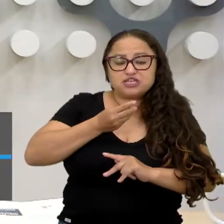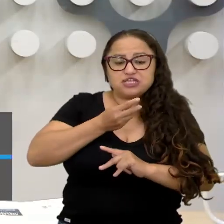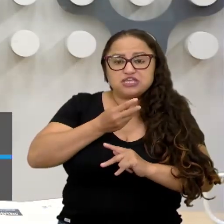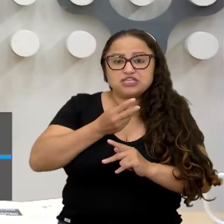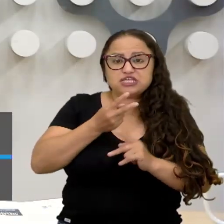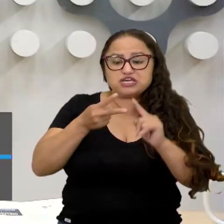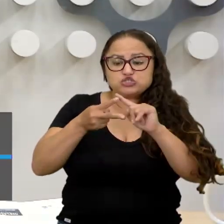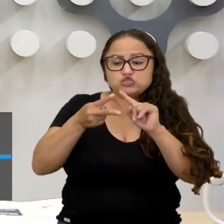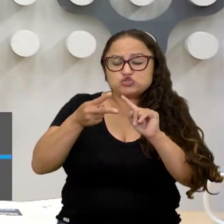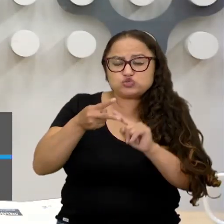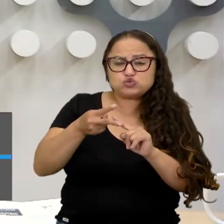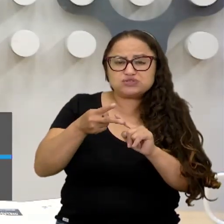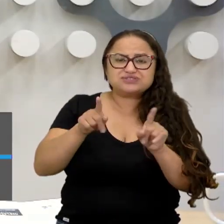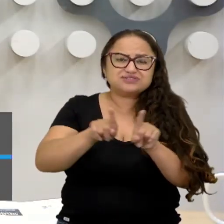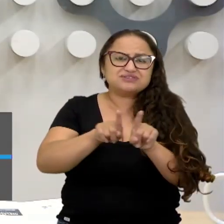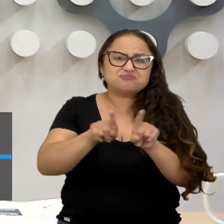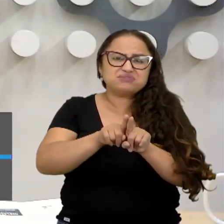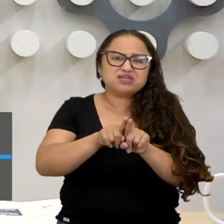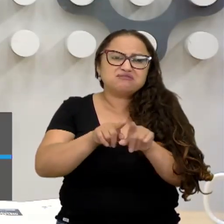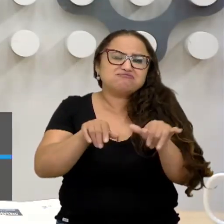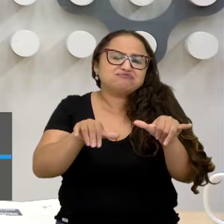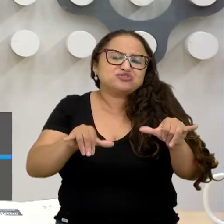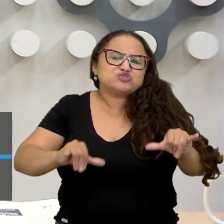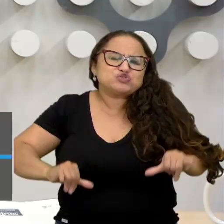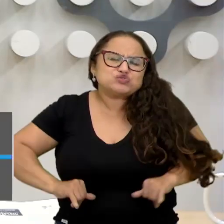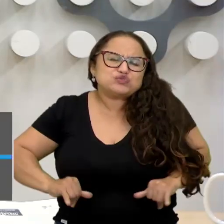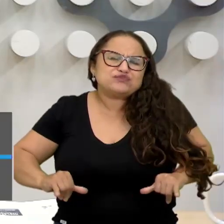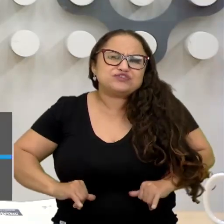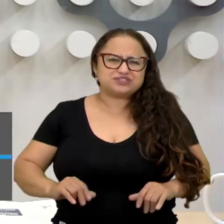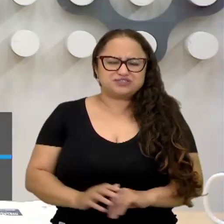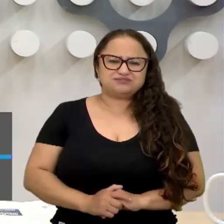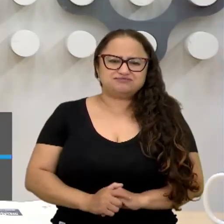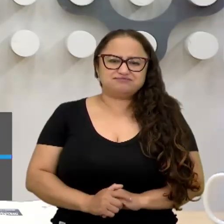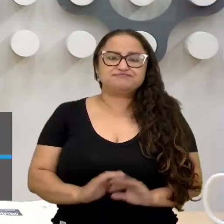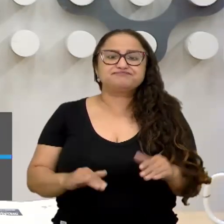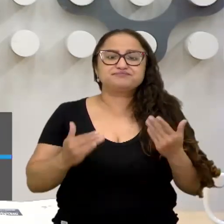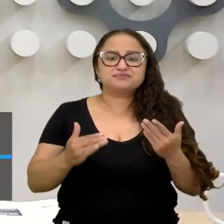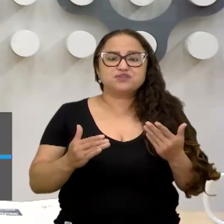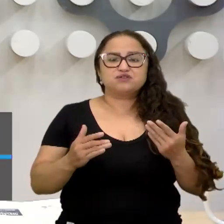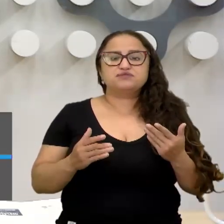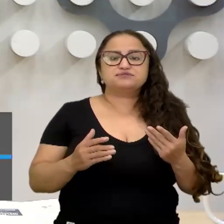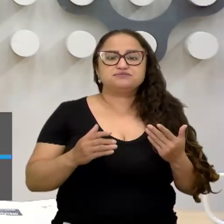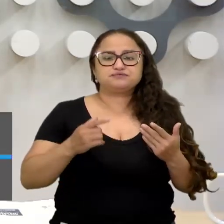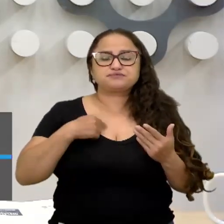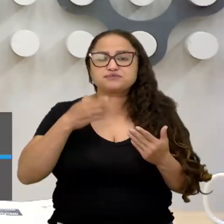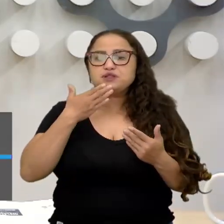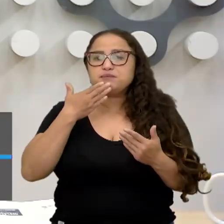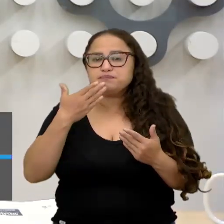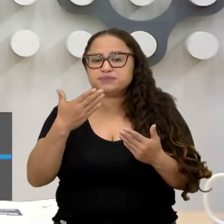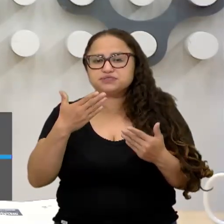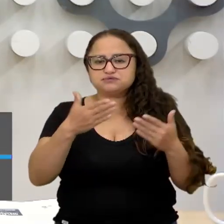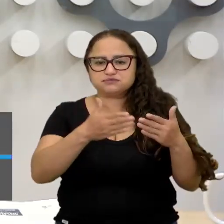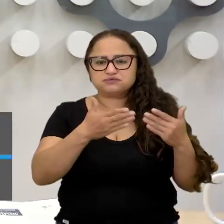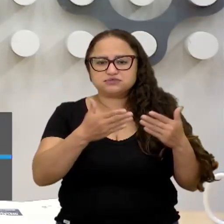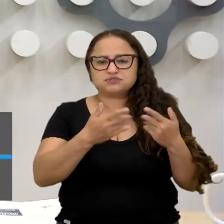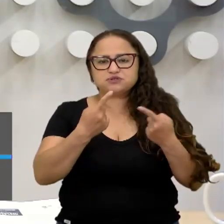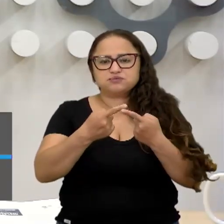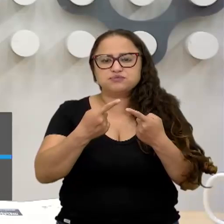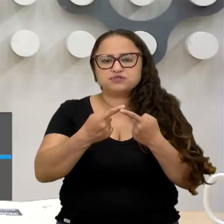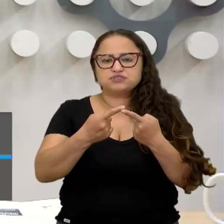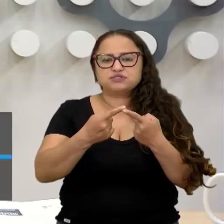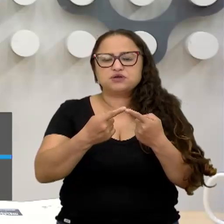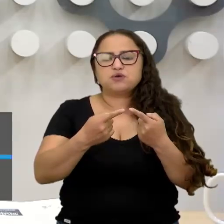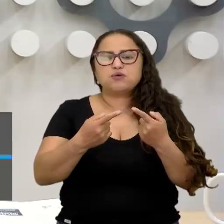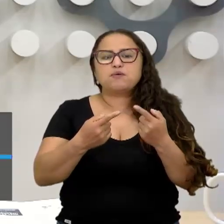vou contar o que acontece nesse poema, mas eu vou pedir um pouquinho de licença para vocês, porque nós temos problemas de direitos